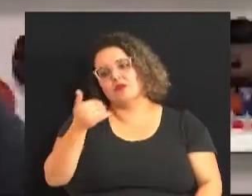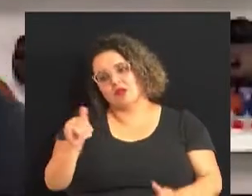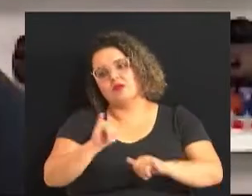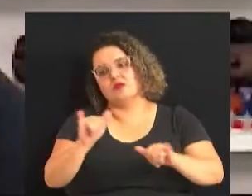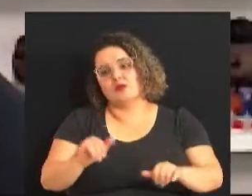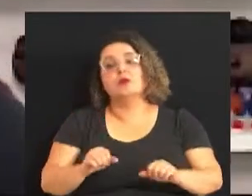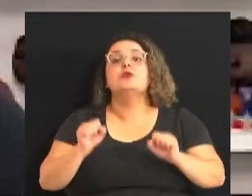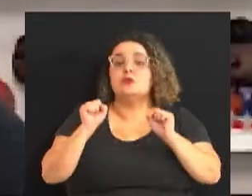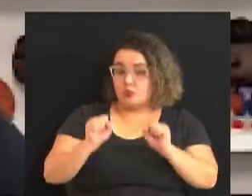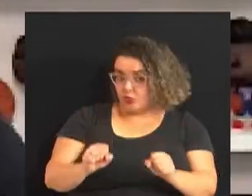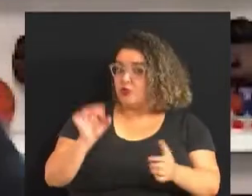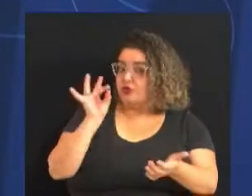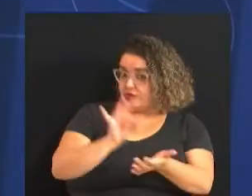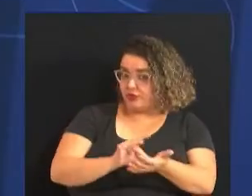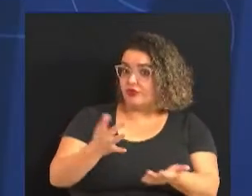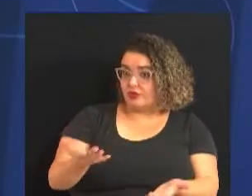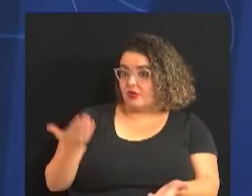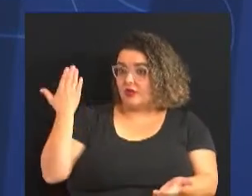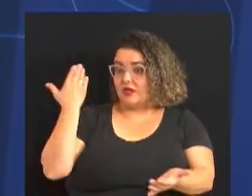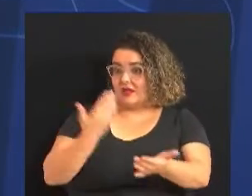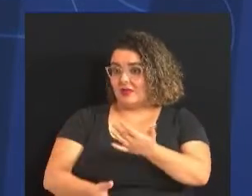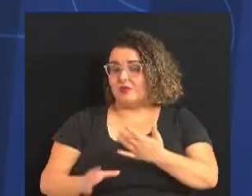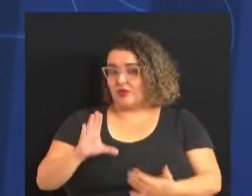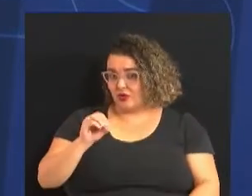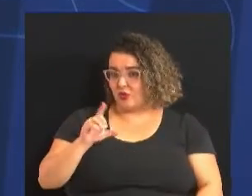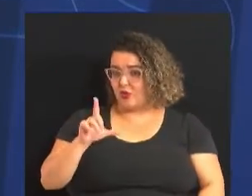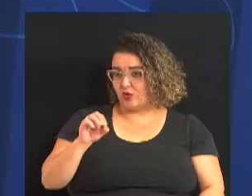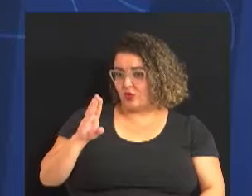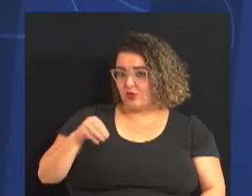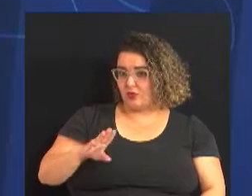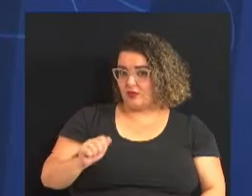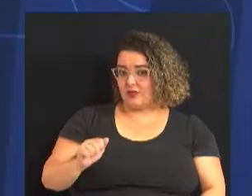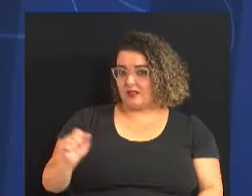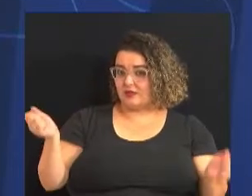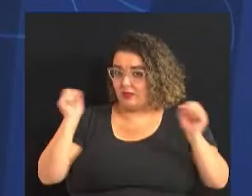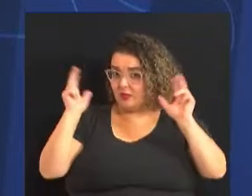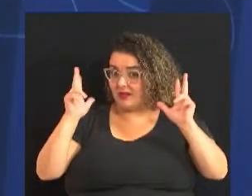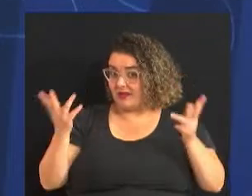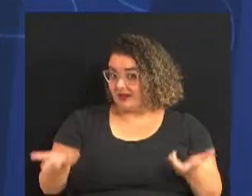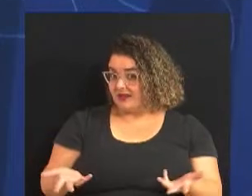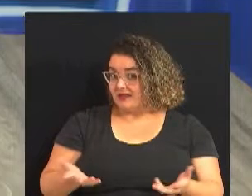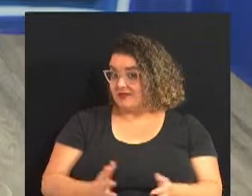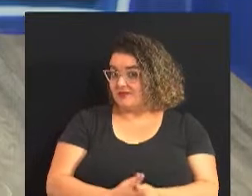fato. E agora, perder para a Colômbia liga um sinal de alerta?